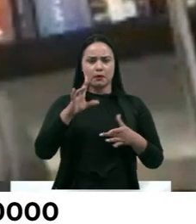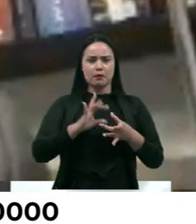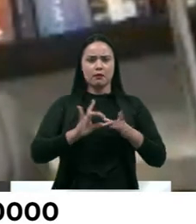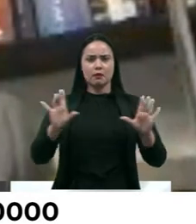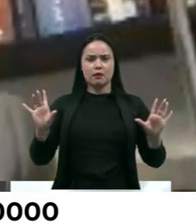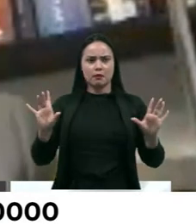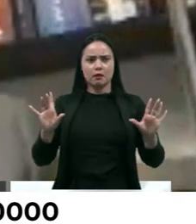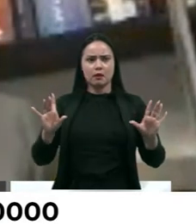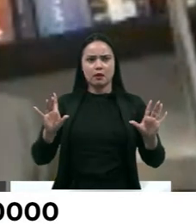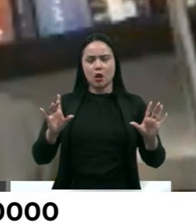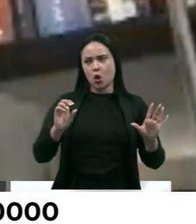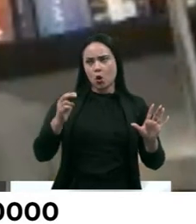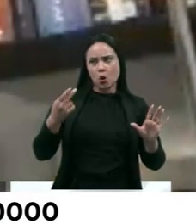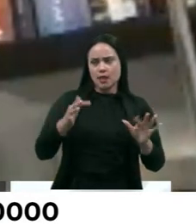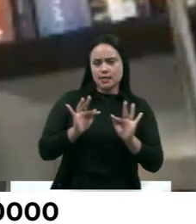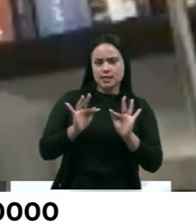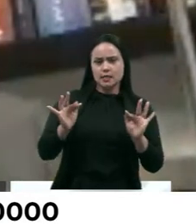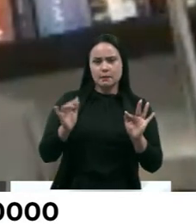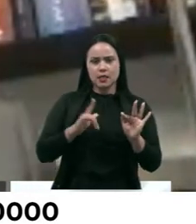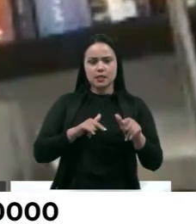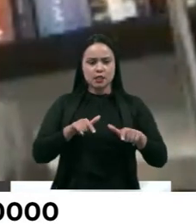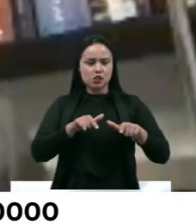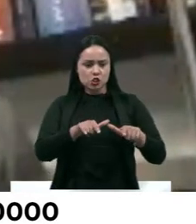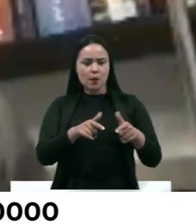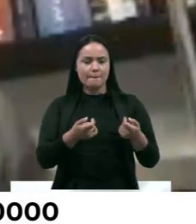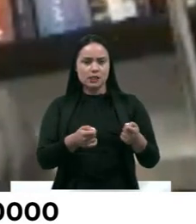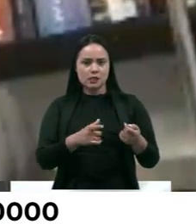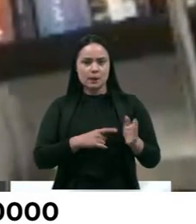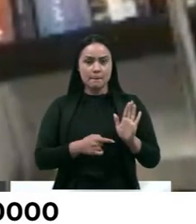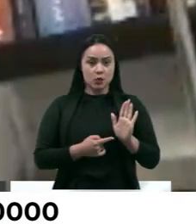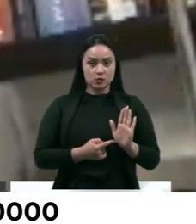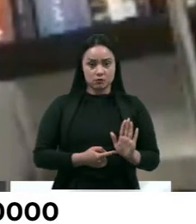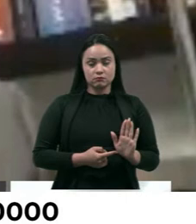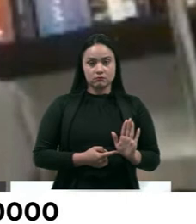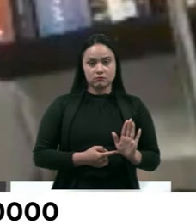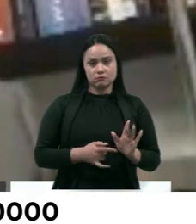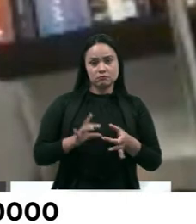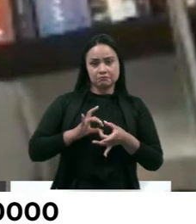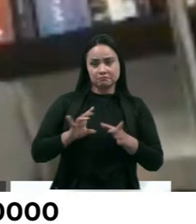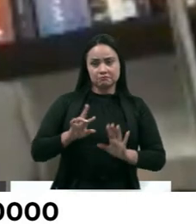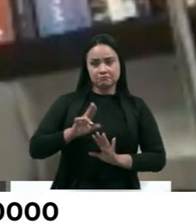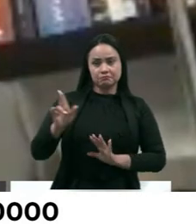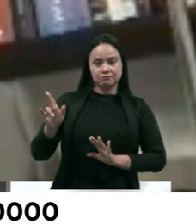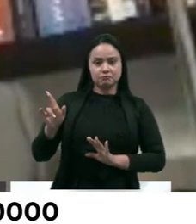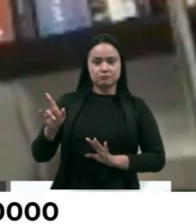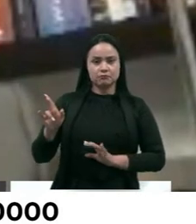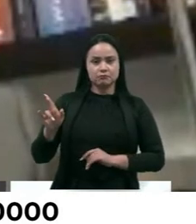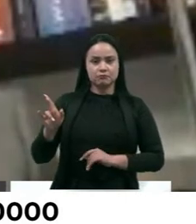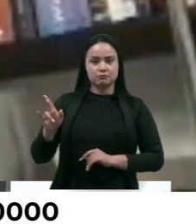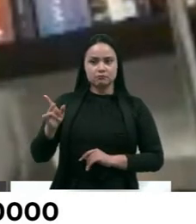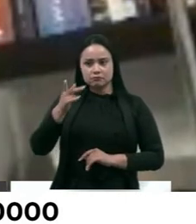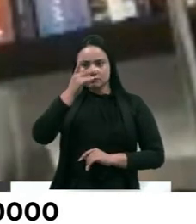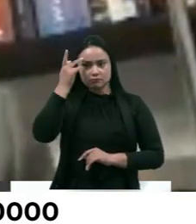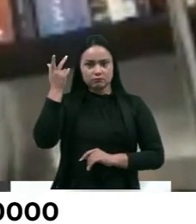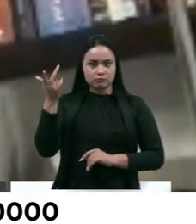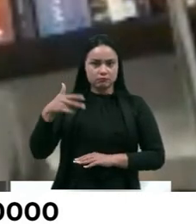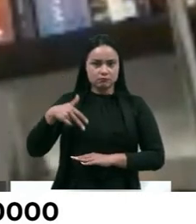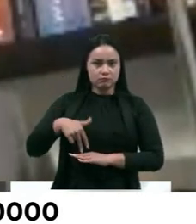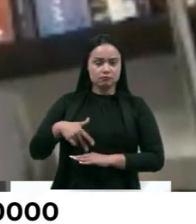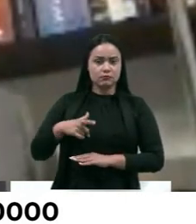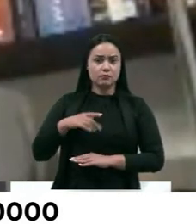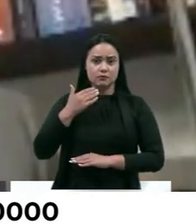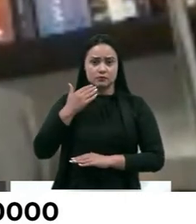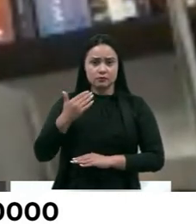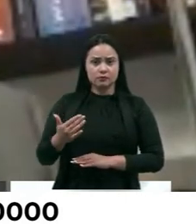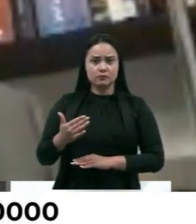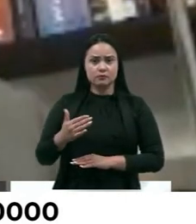liberdade, ou uma simples certidão que preciso para demonstrar a liberdade de algum paciente, eu